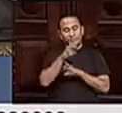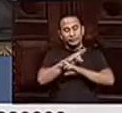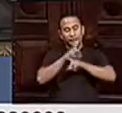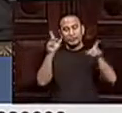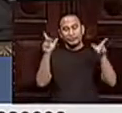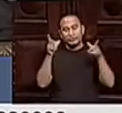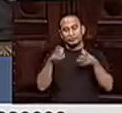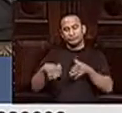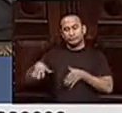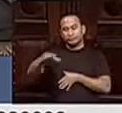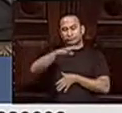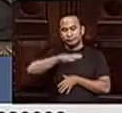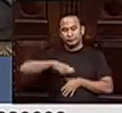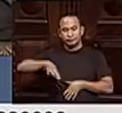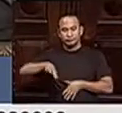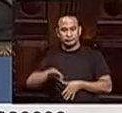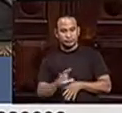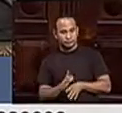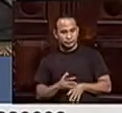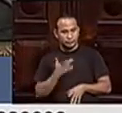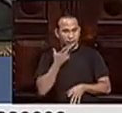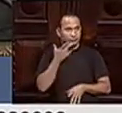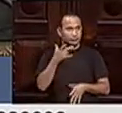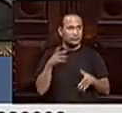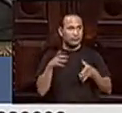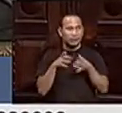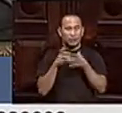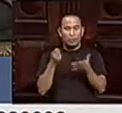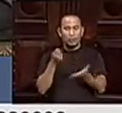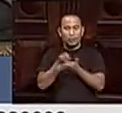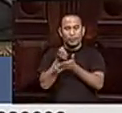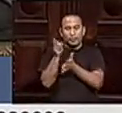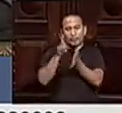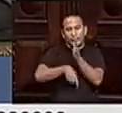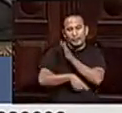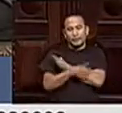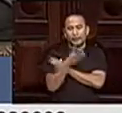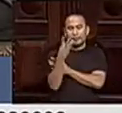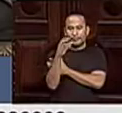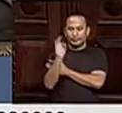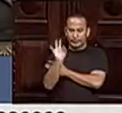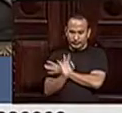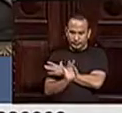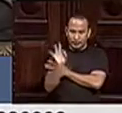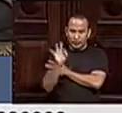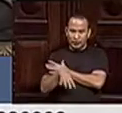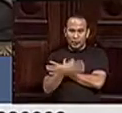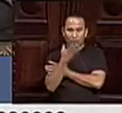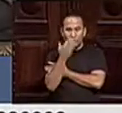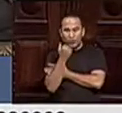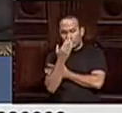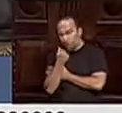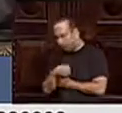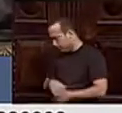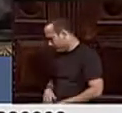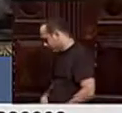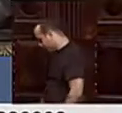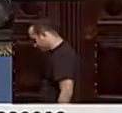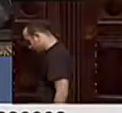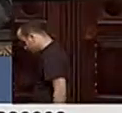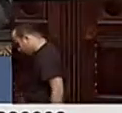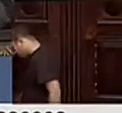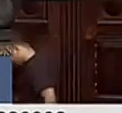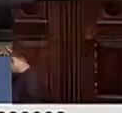áreas, inclusive no que tange a compra mínima de 30% de gêneros alimentícios in natura